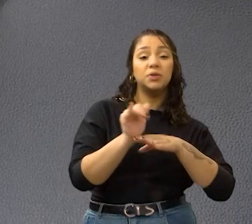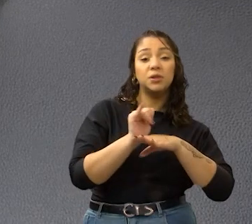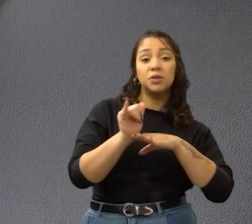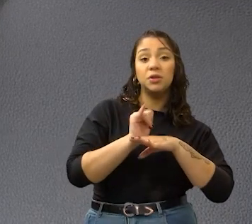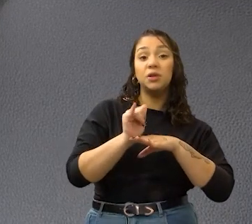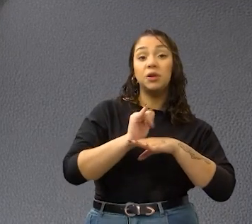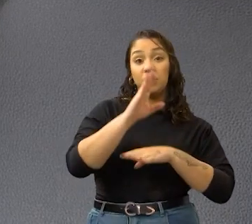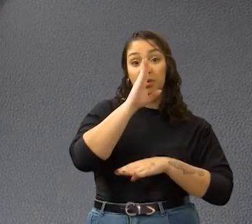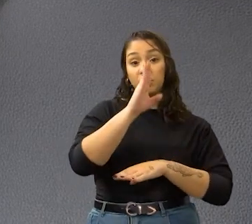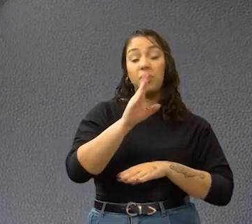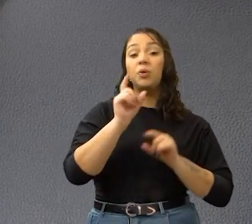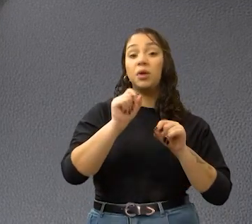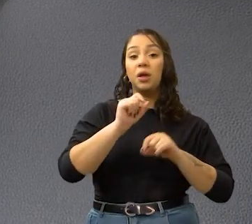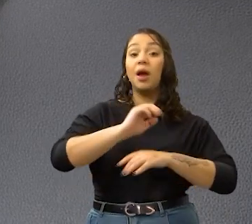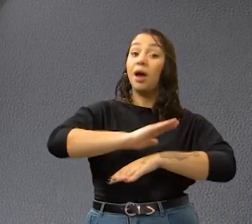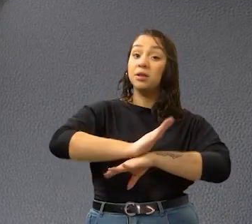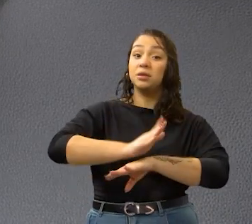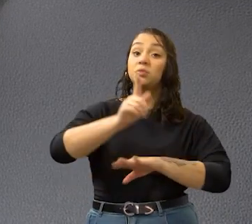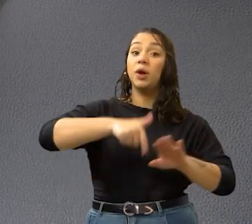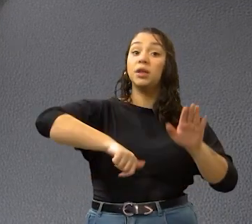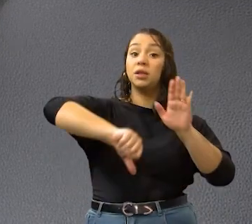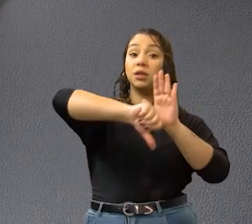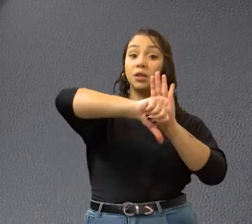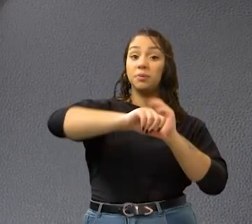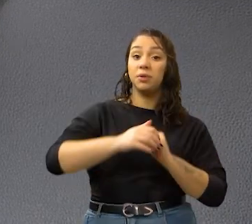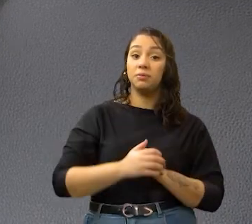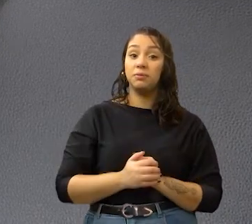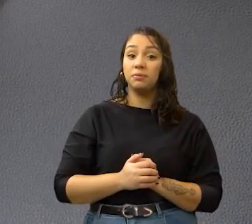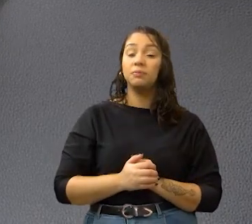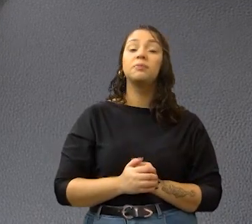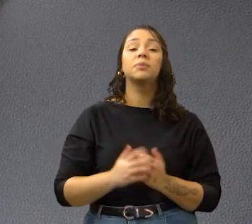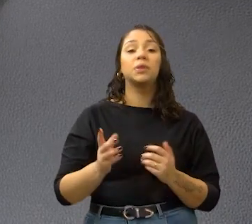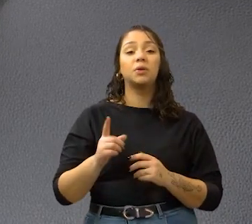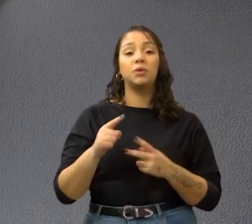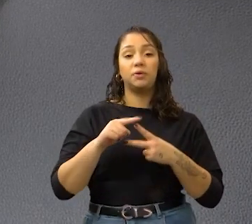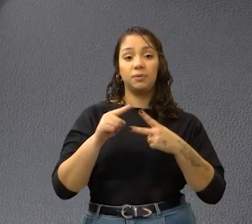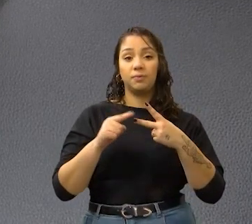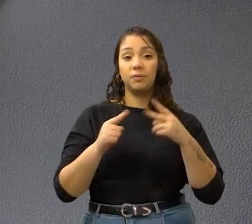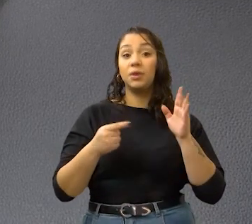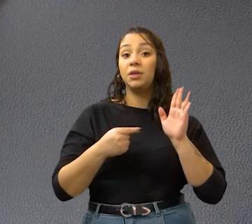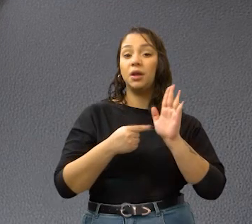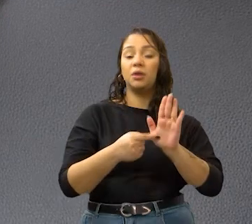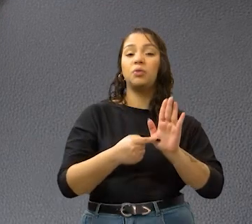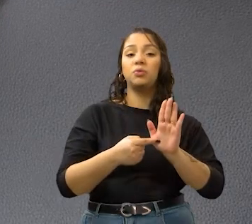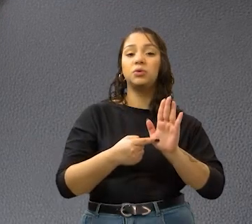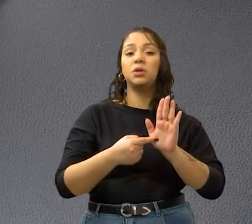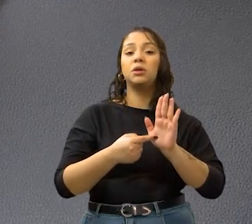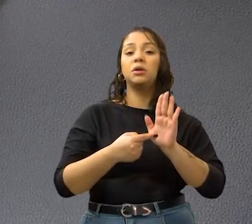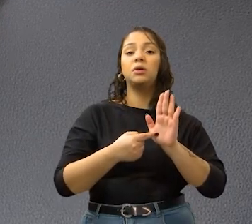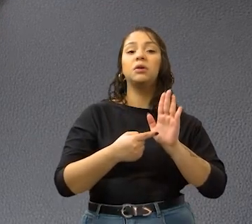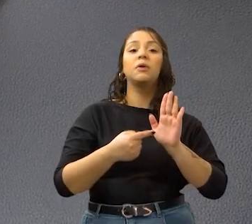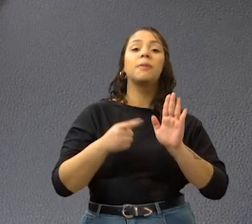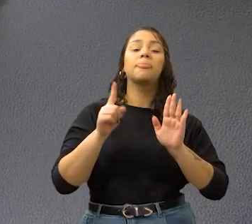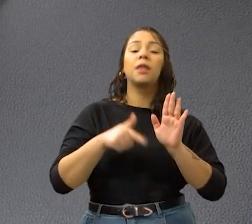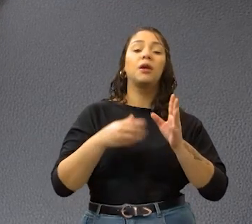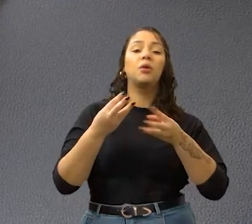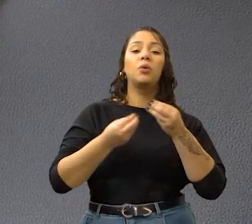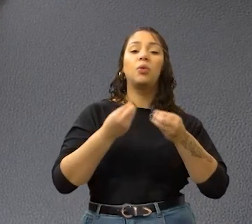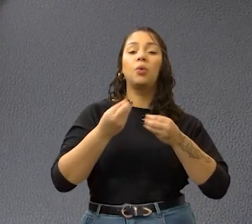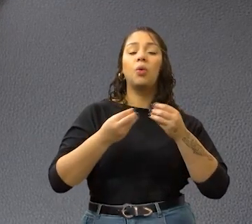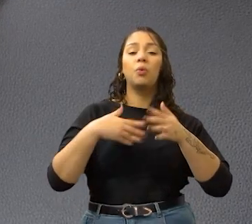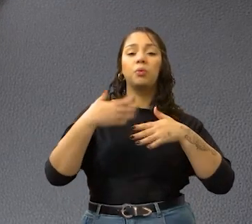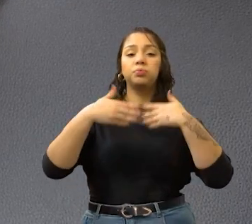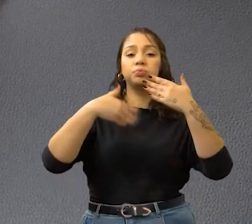meios e principalmente que racismo é crime. Então a gente trouxe essas duas denúncias para falar sobre a construção de